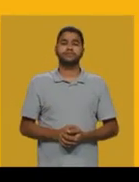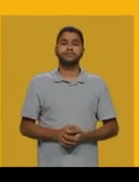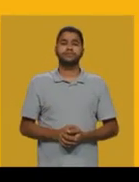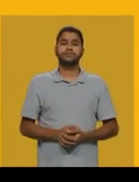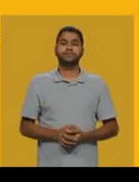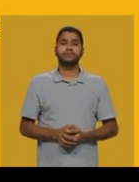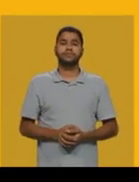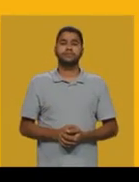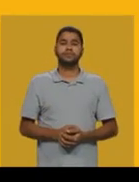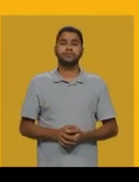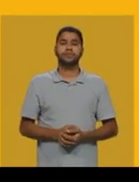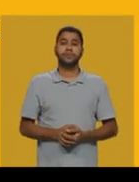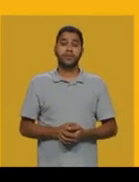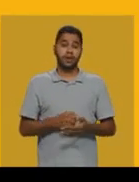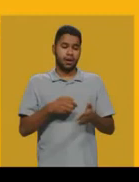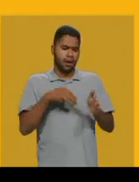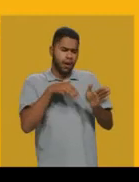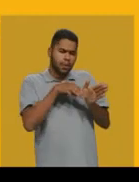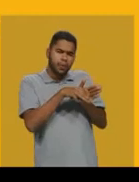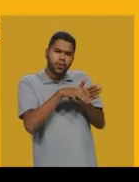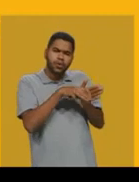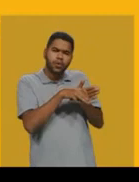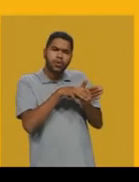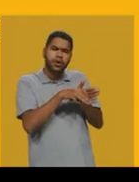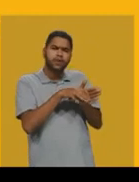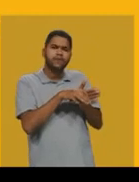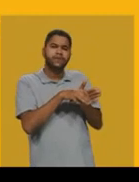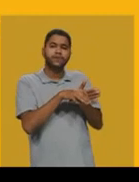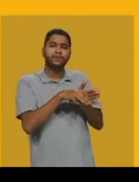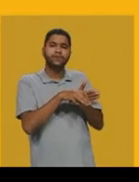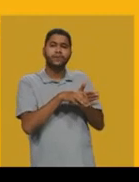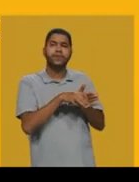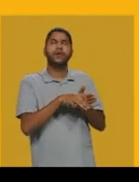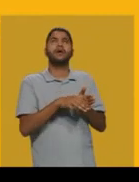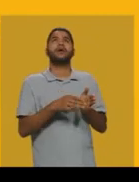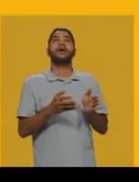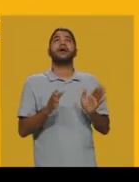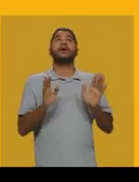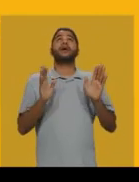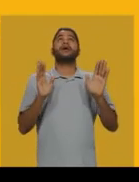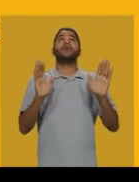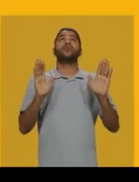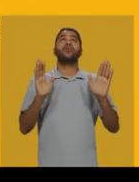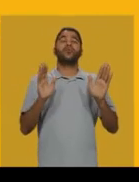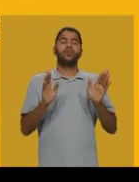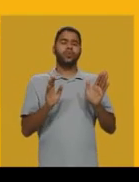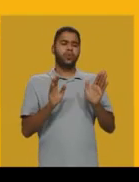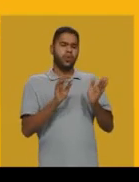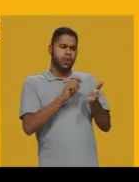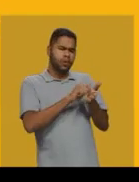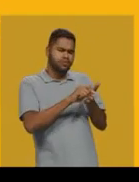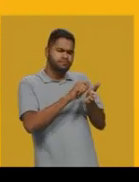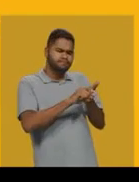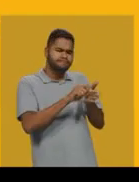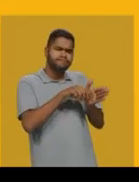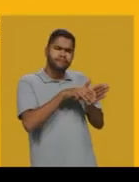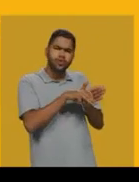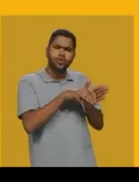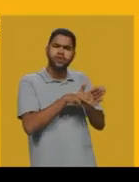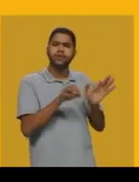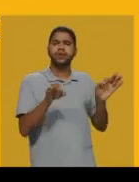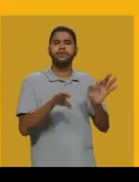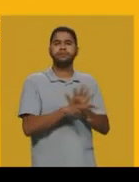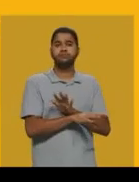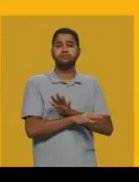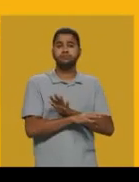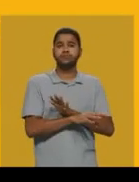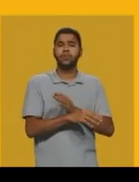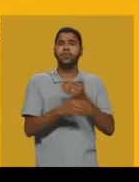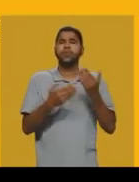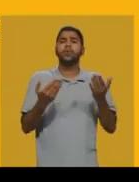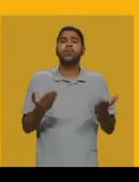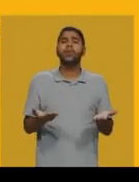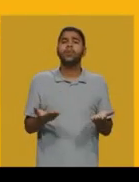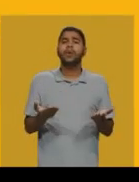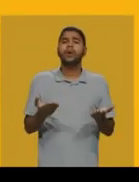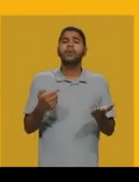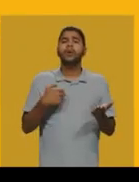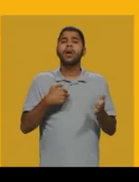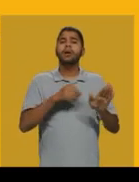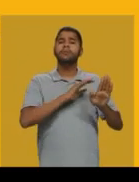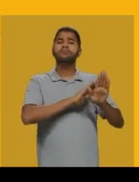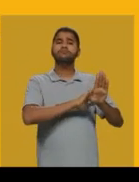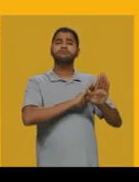Acabei minha monografia. Não, finalmente acabei minha monografia. Qual é o